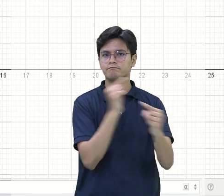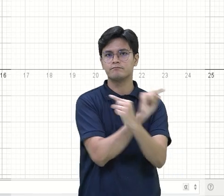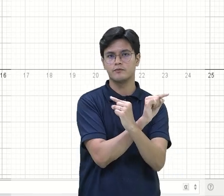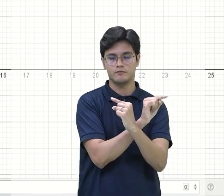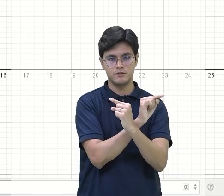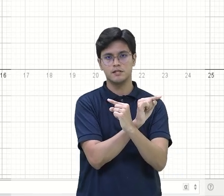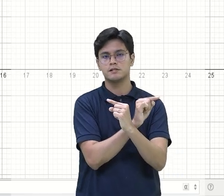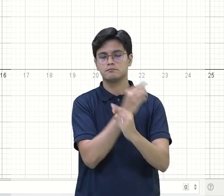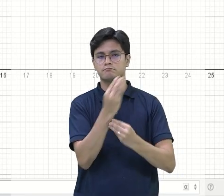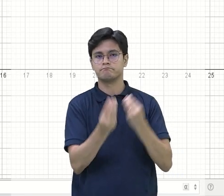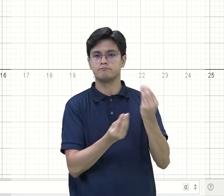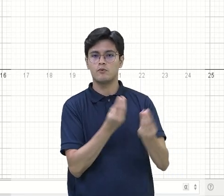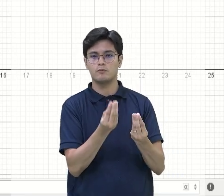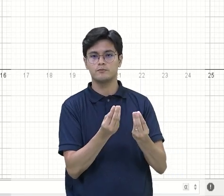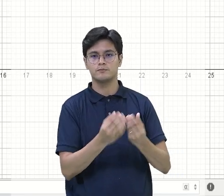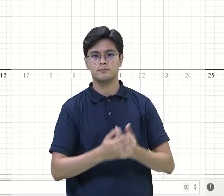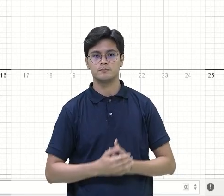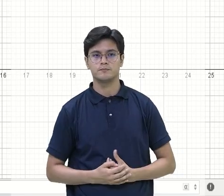vai ser